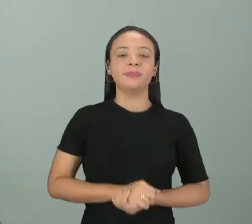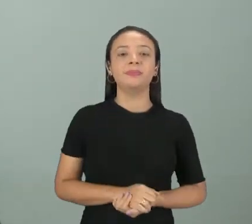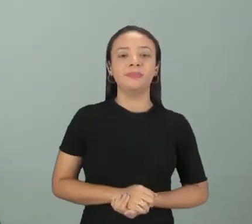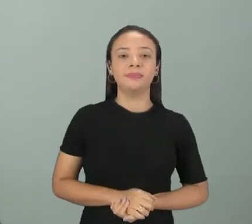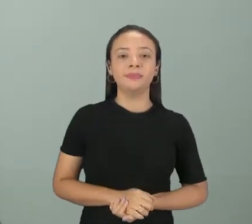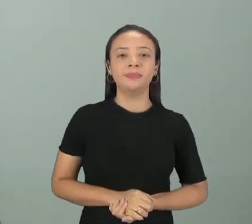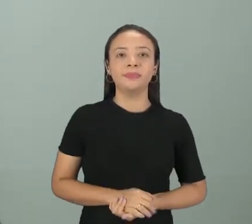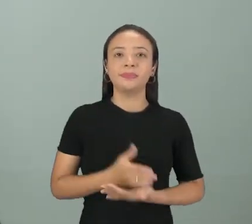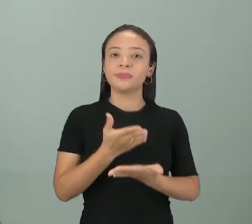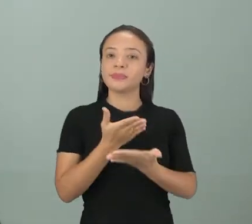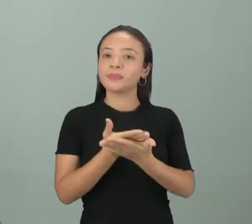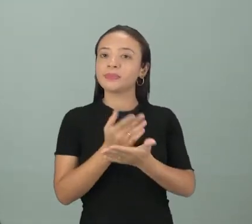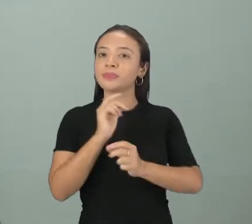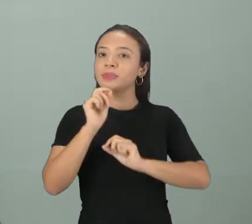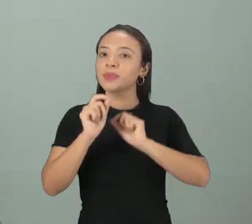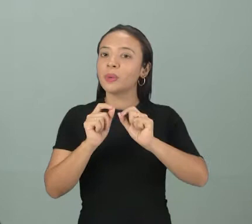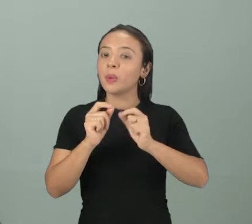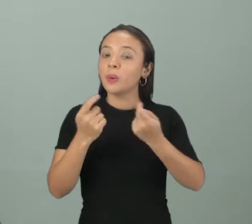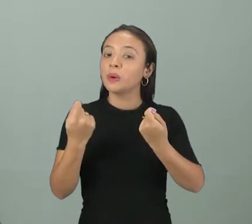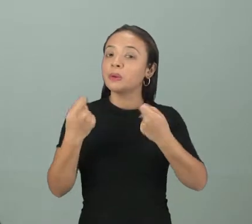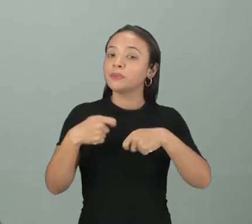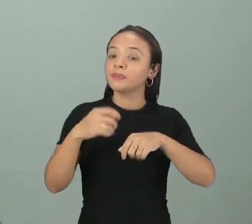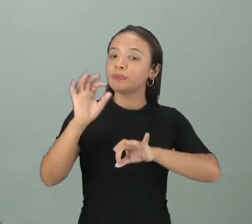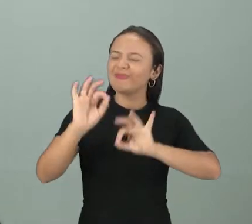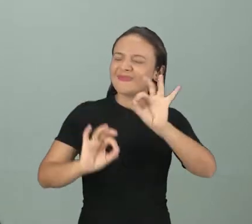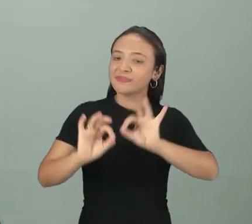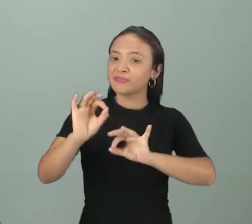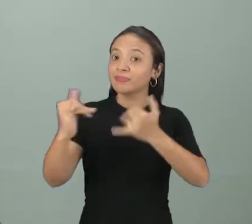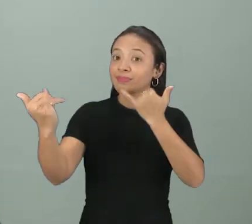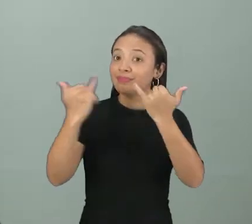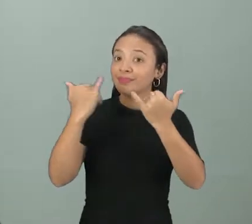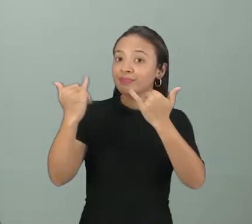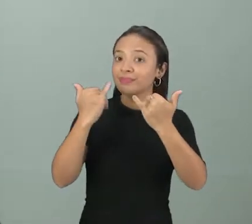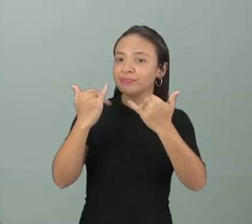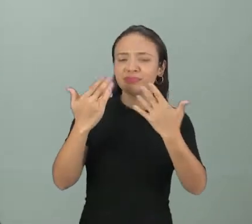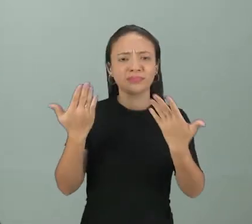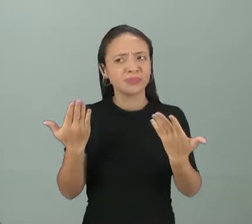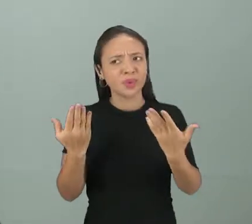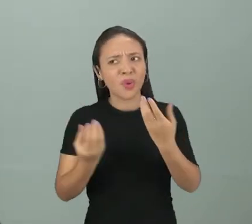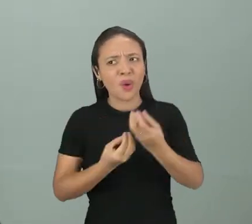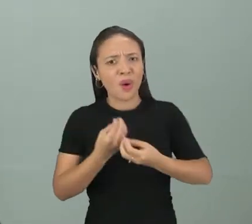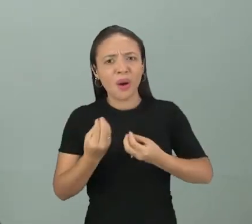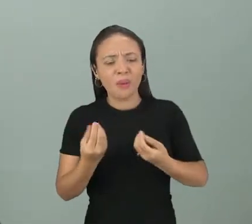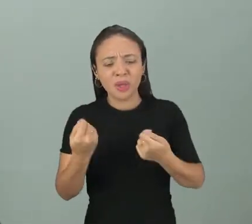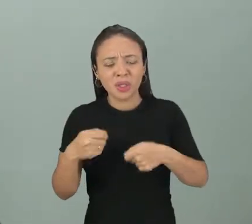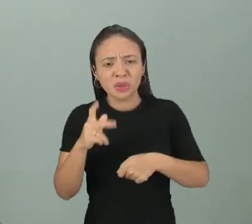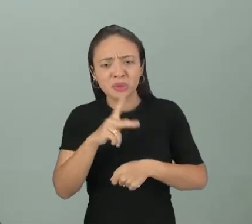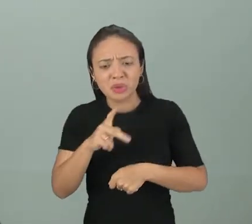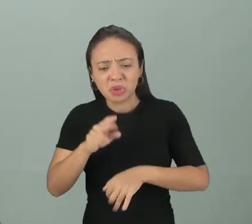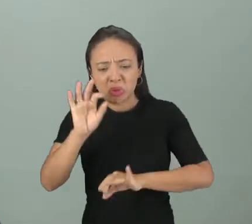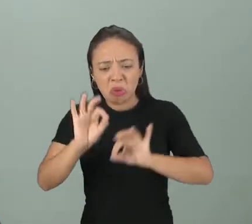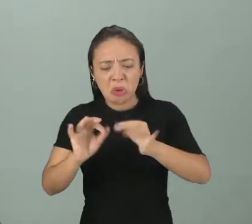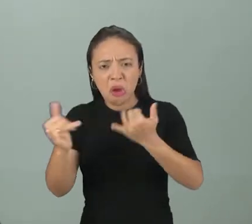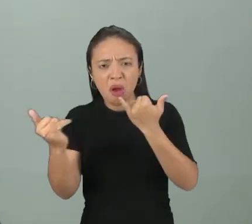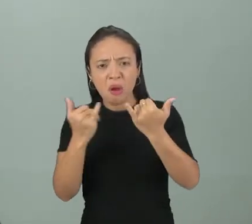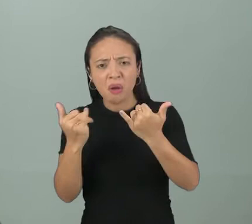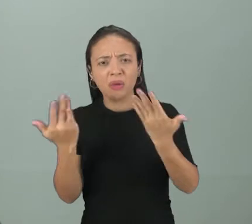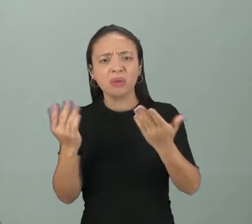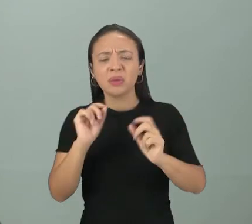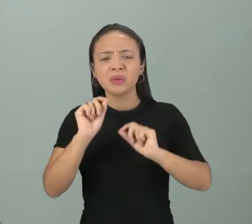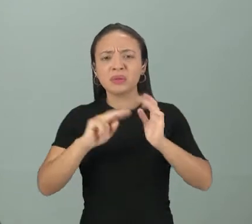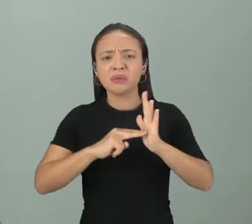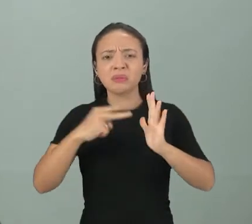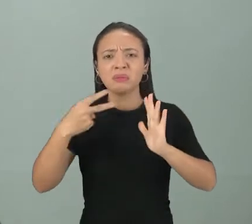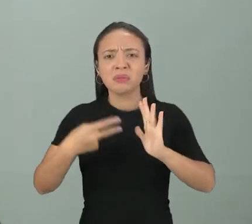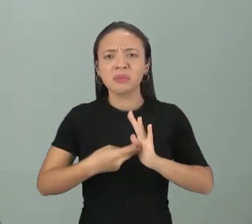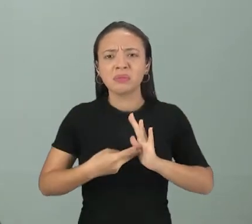mas vamos estudar sobre uma maneira de organizar dados mas como assim professora organizar dados O que